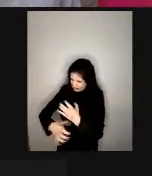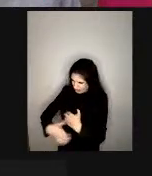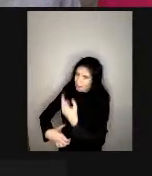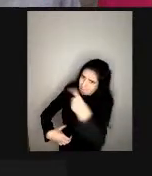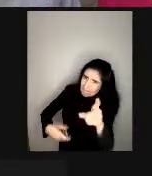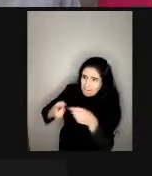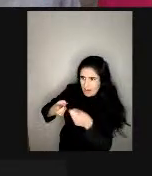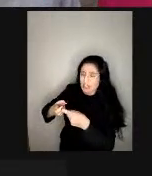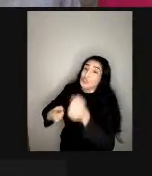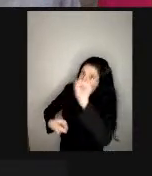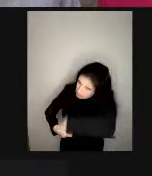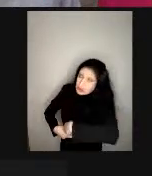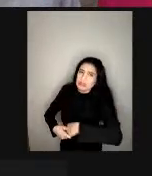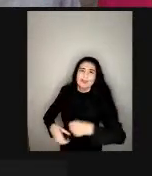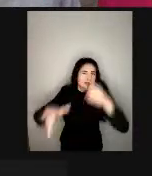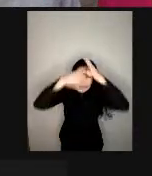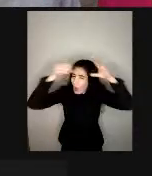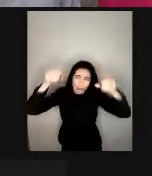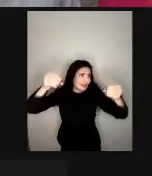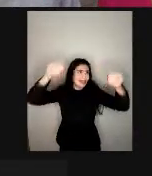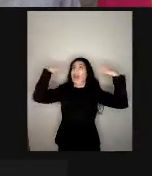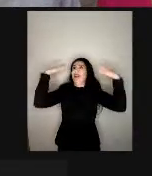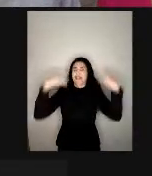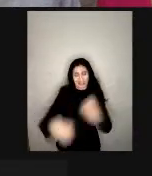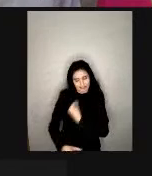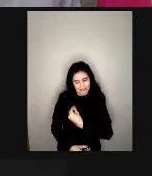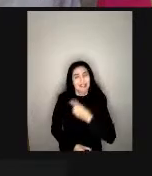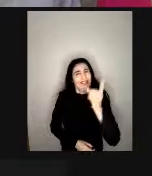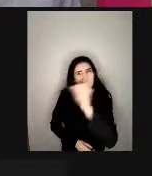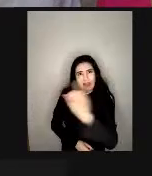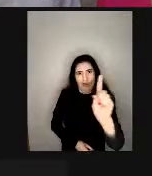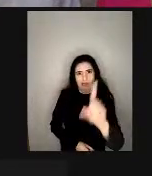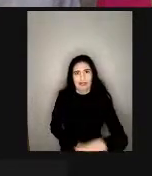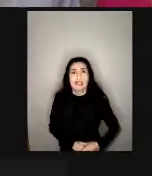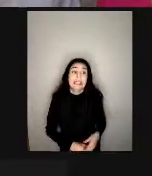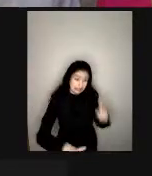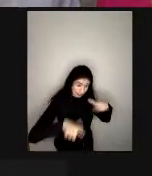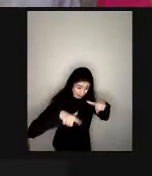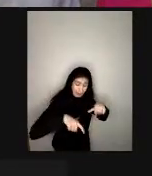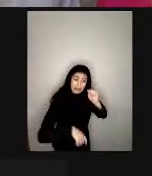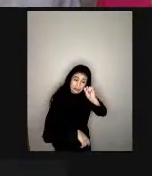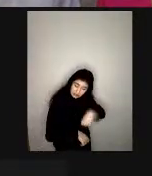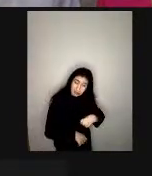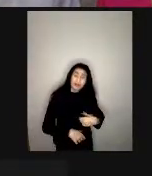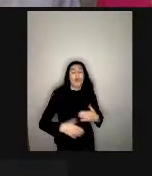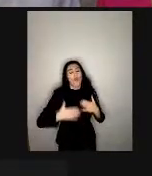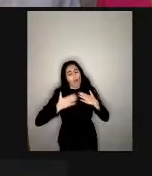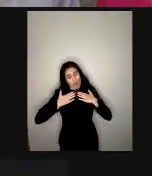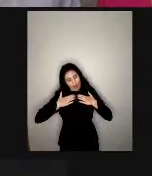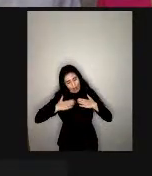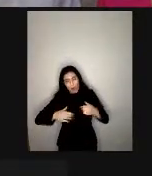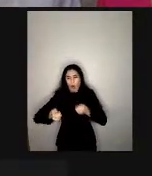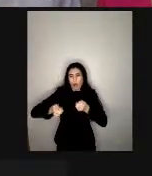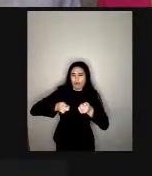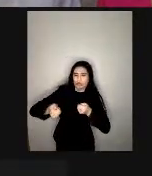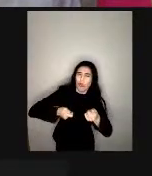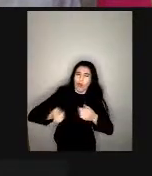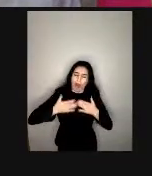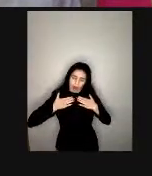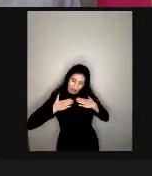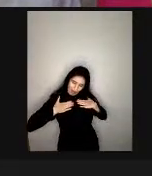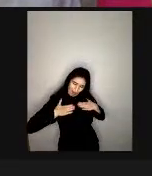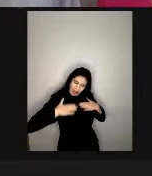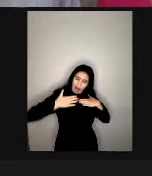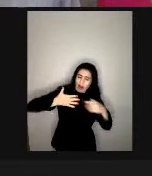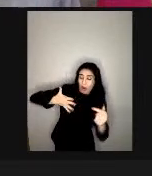não esqueça de viver. Trabalho? Sim, mas dentro da sua dosagem, de saber que você não